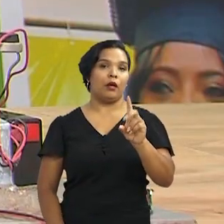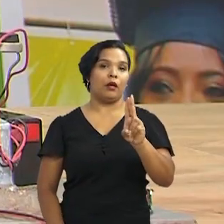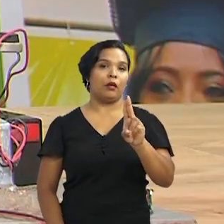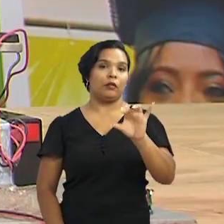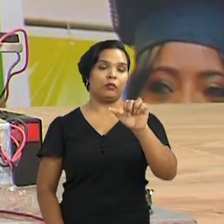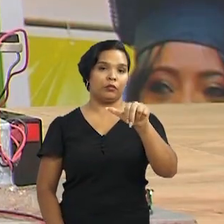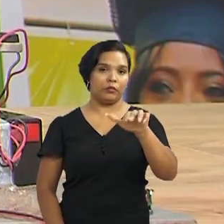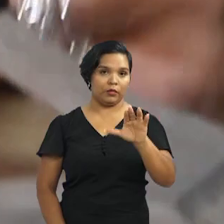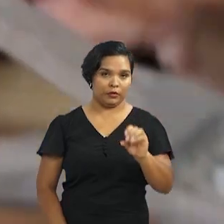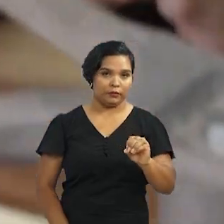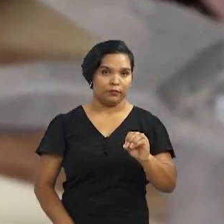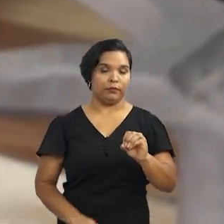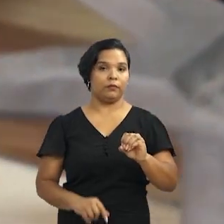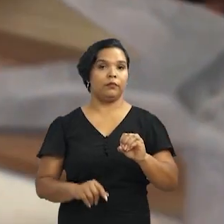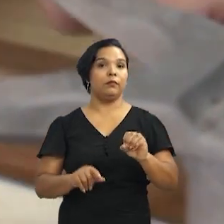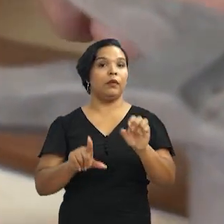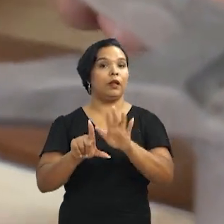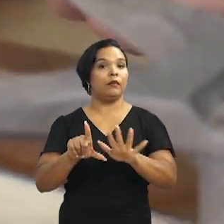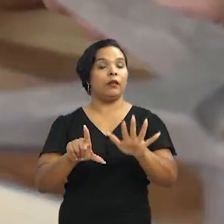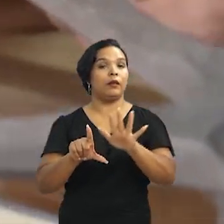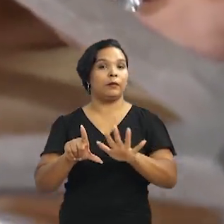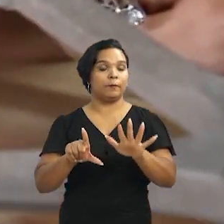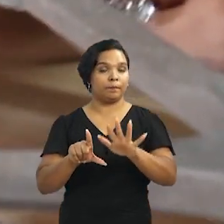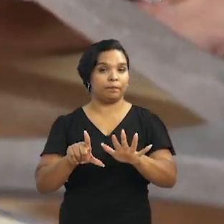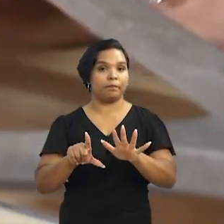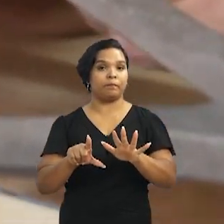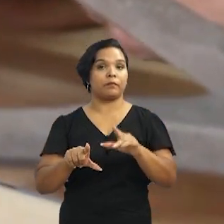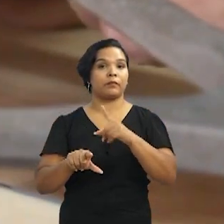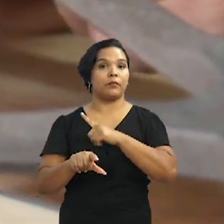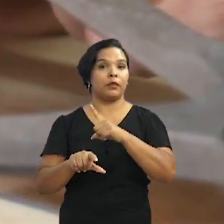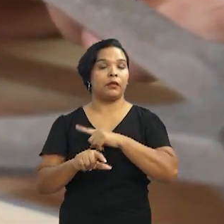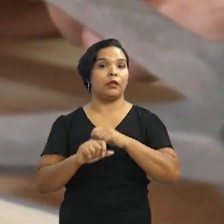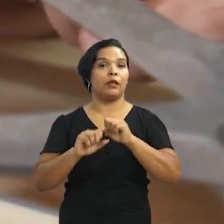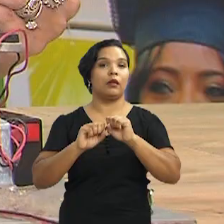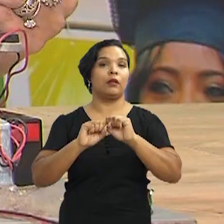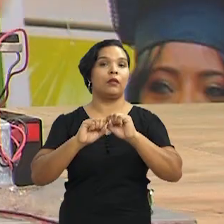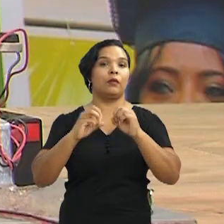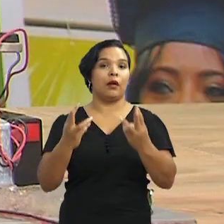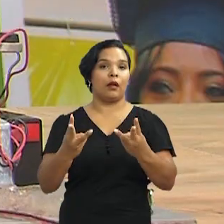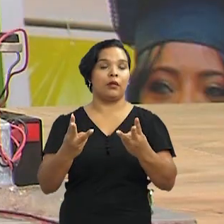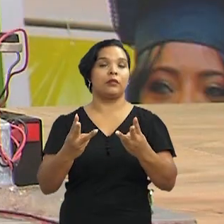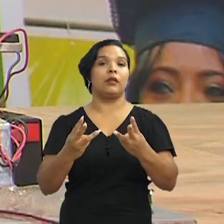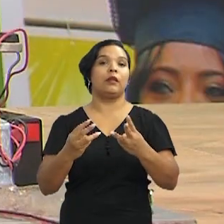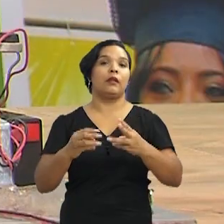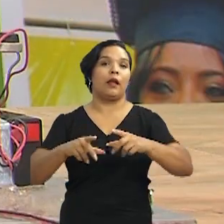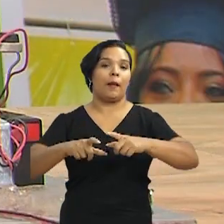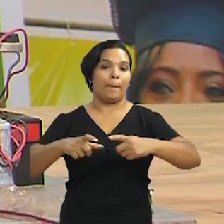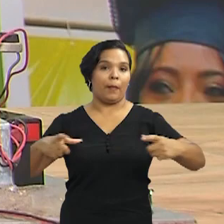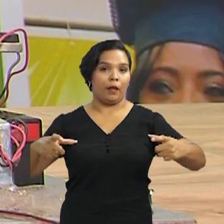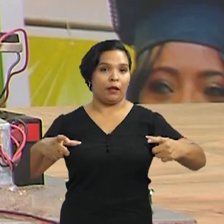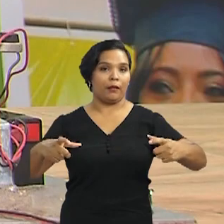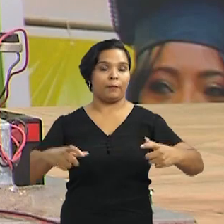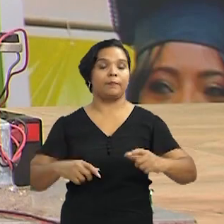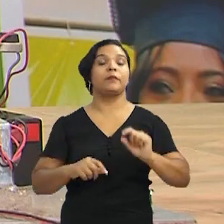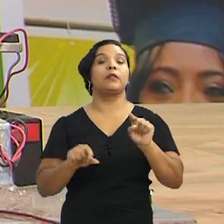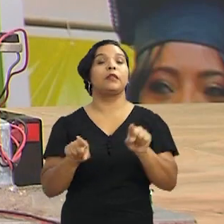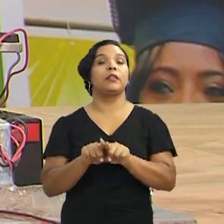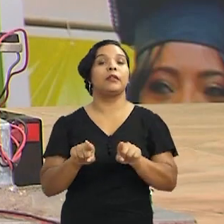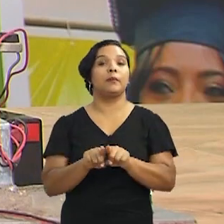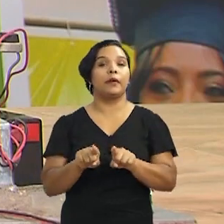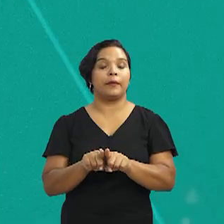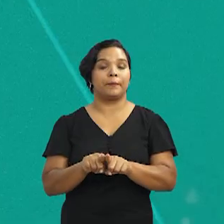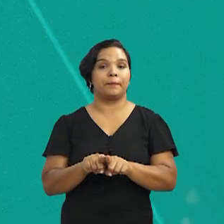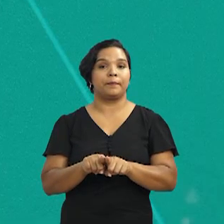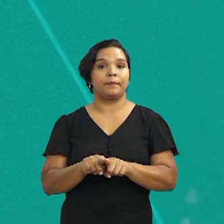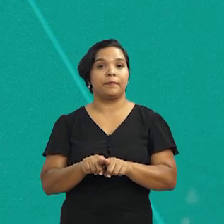o Arduino. Ele é uma plataforma de desenvolvimento em que ele envolve a parte de hardware, que é essa plaquinha